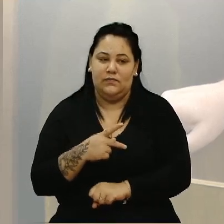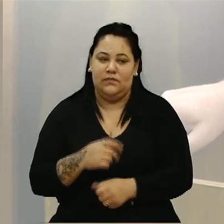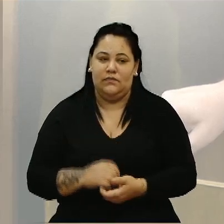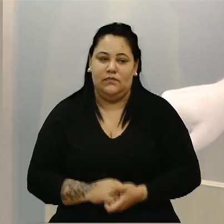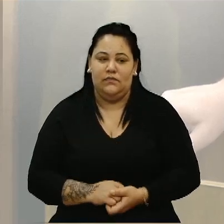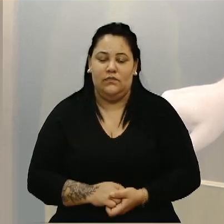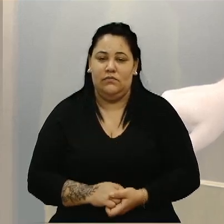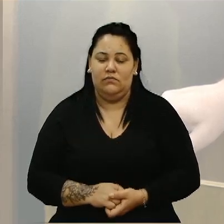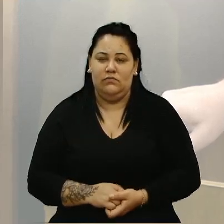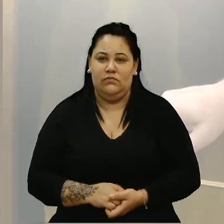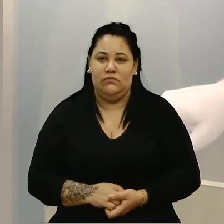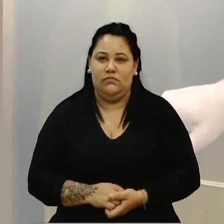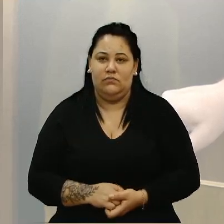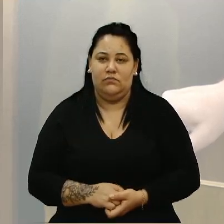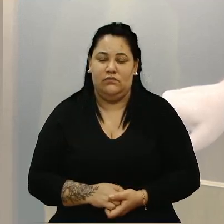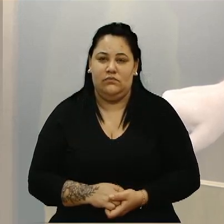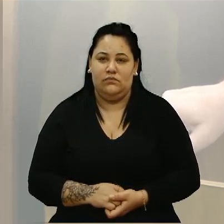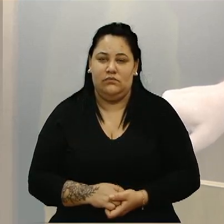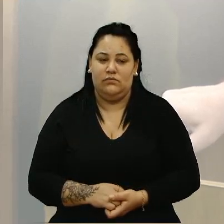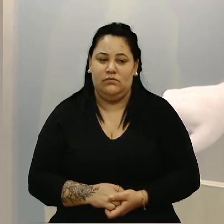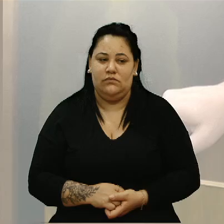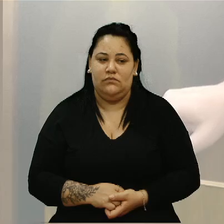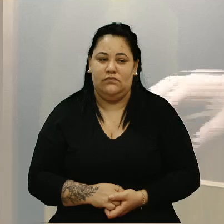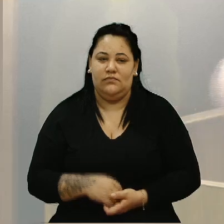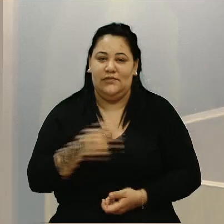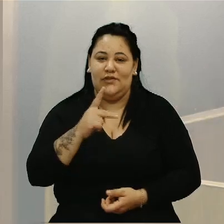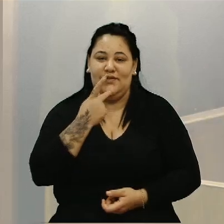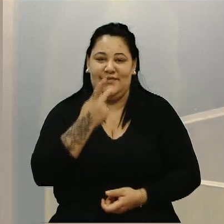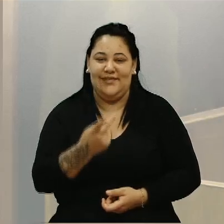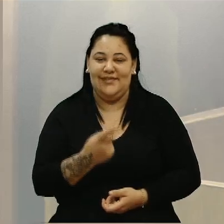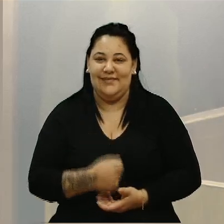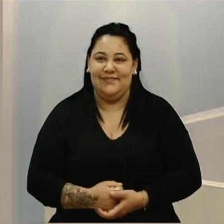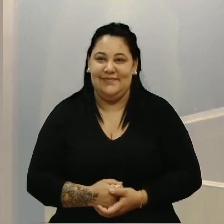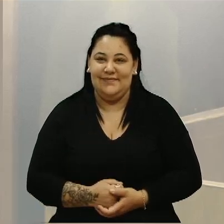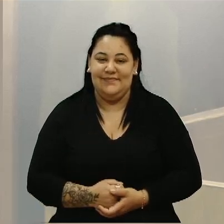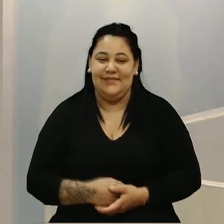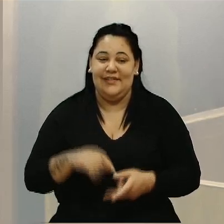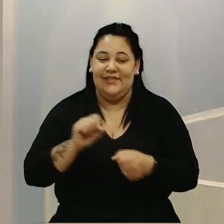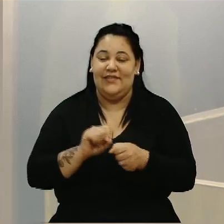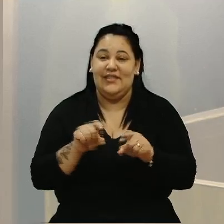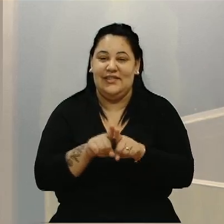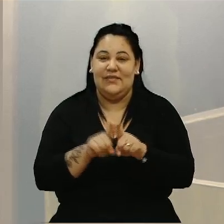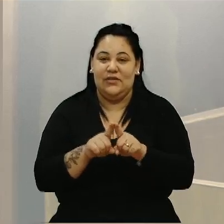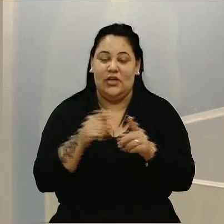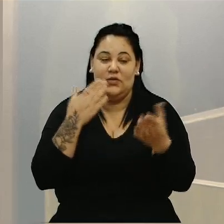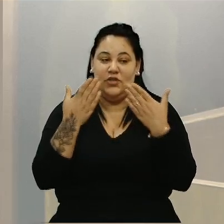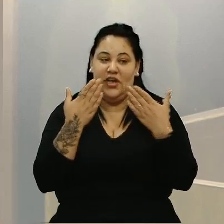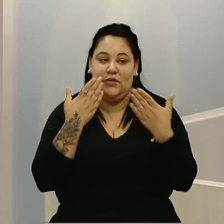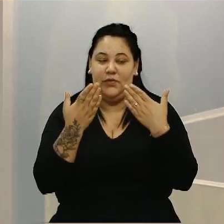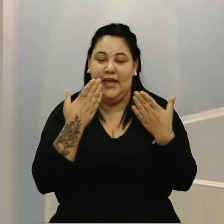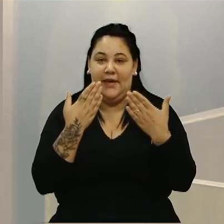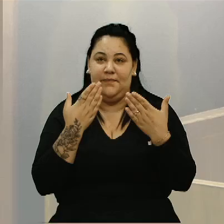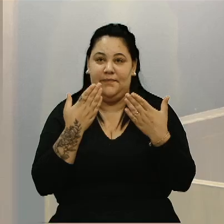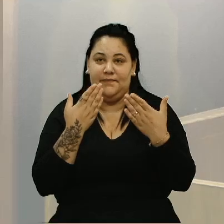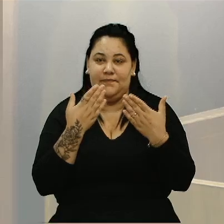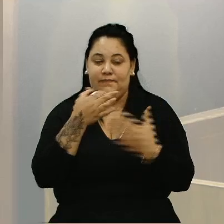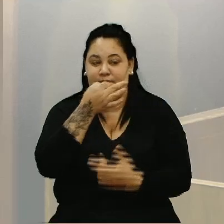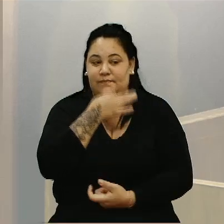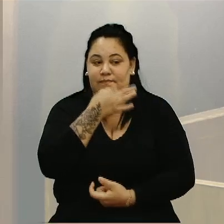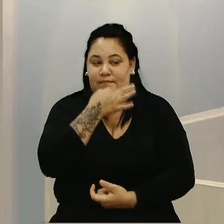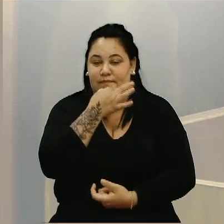me somar a sua fala e fazer também uma análise de que Caxias do Sul foi construída